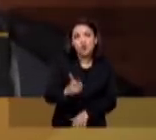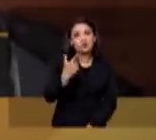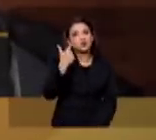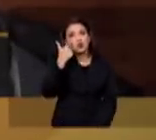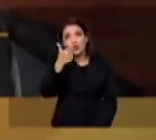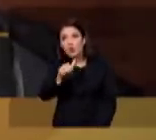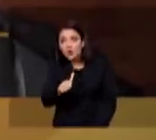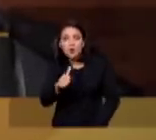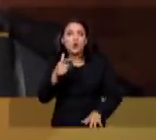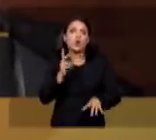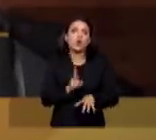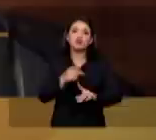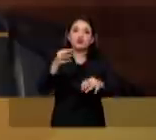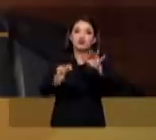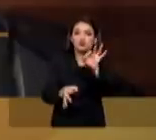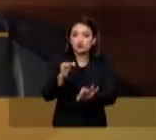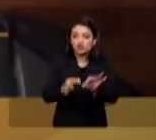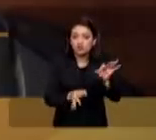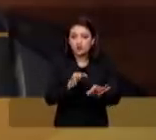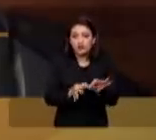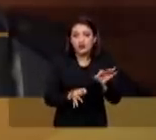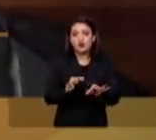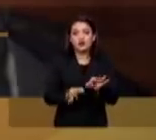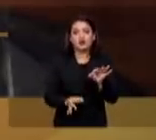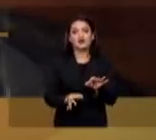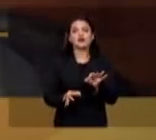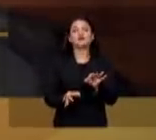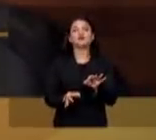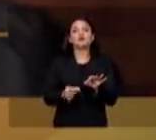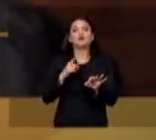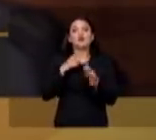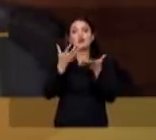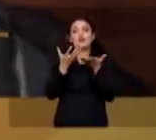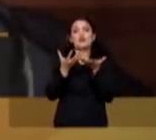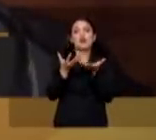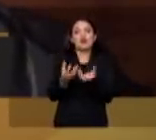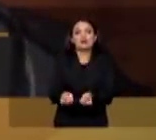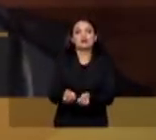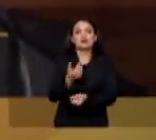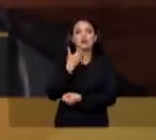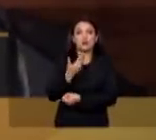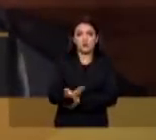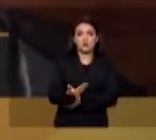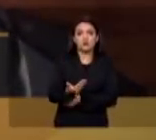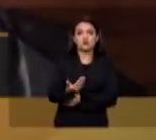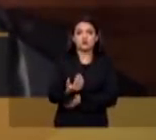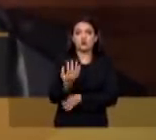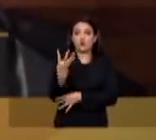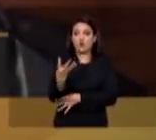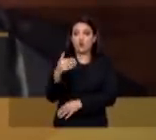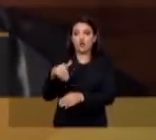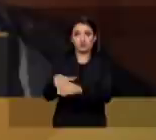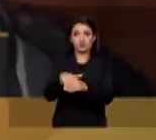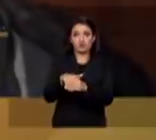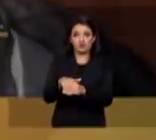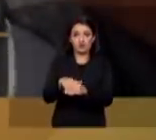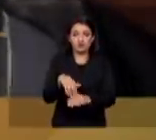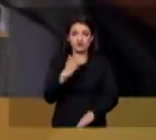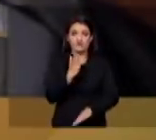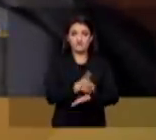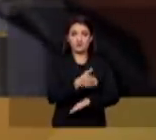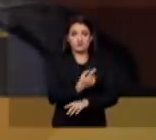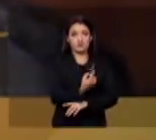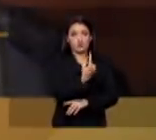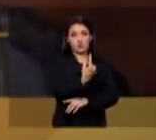da impetração, acolhendo a pretensão ali deduzida, como eu disse, por 4 votos, restando